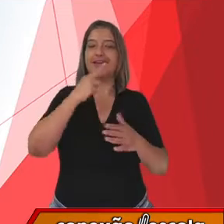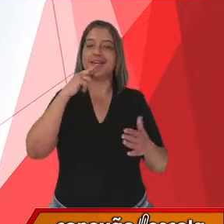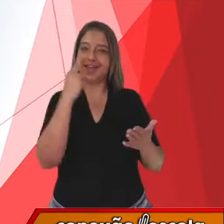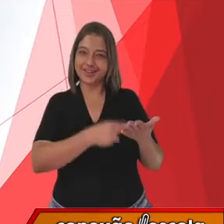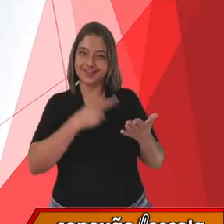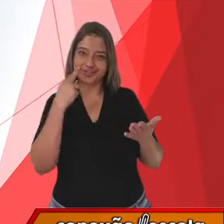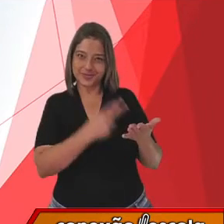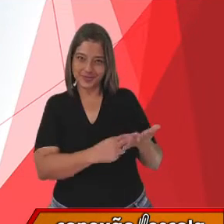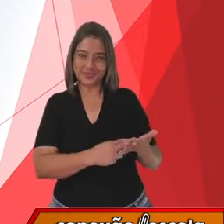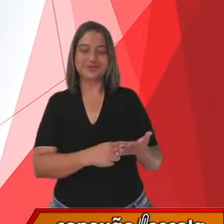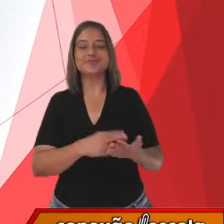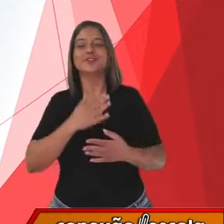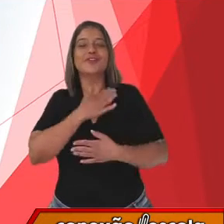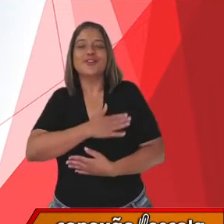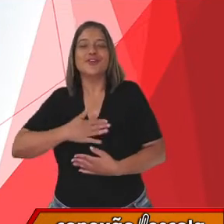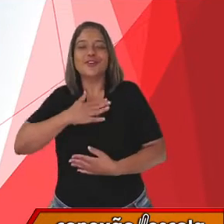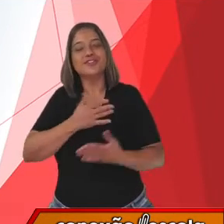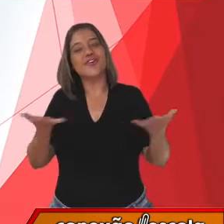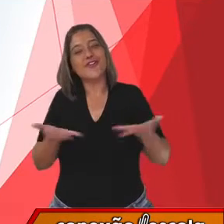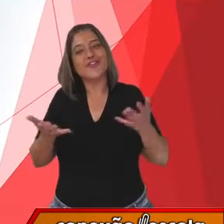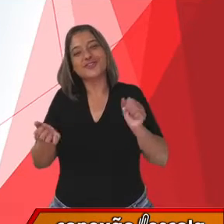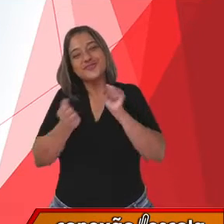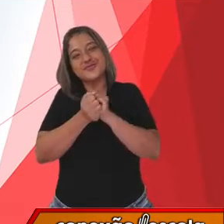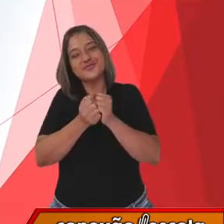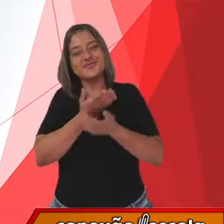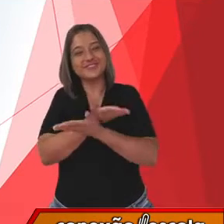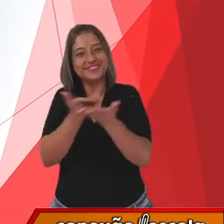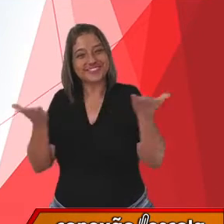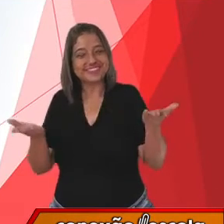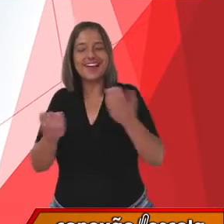propostas. Gostei muito de estar aqui contigo.